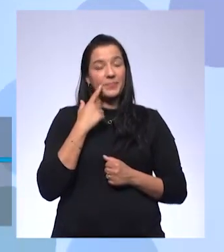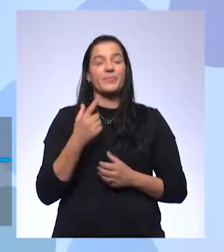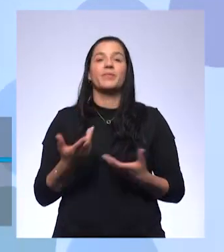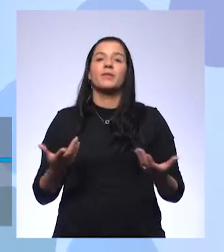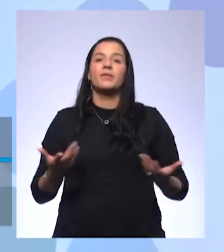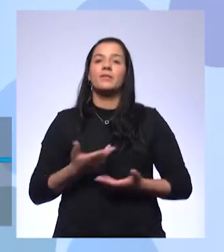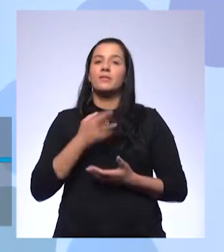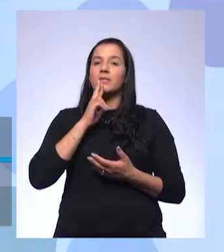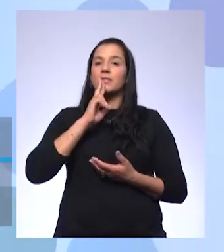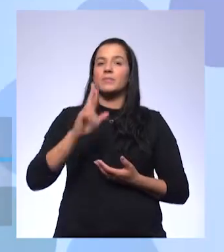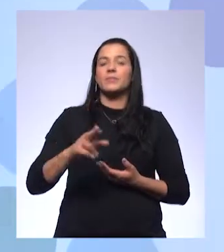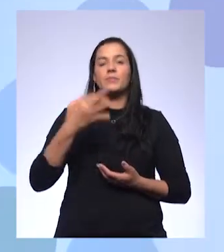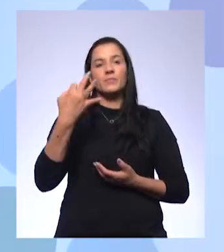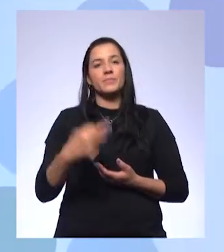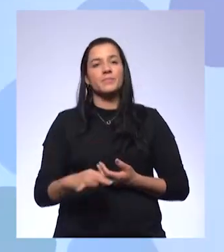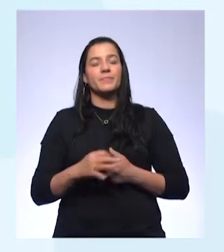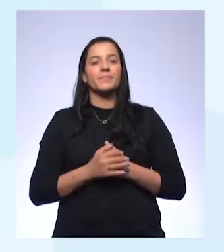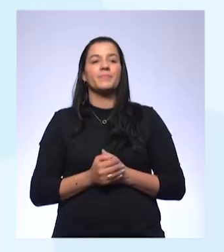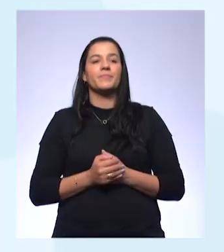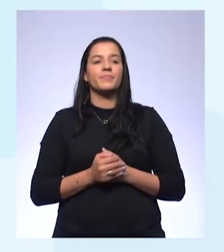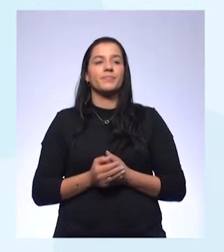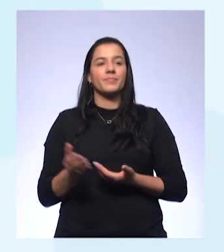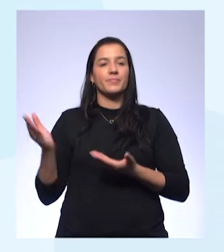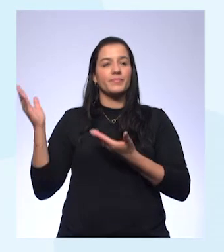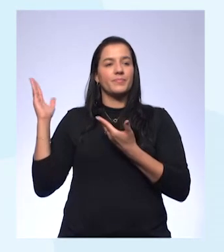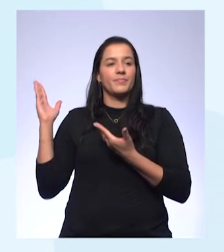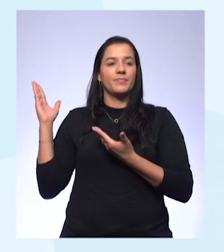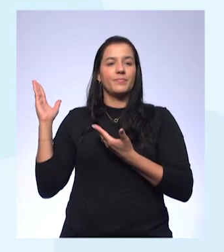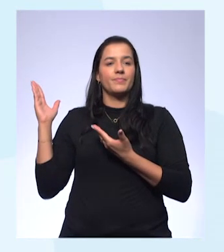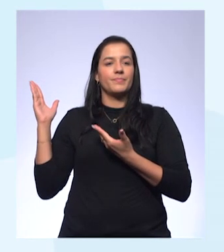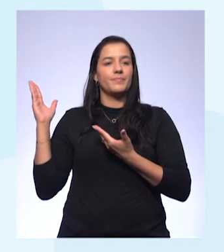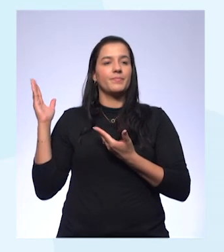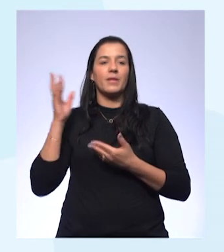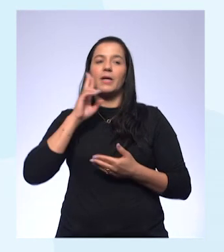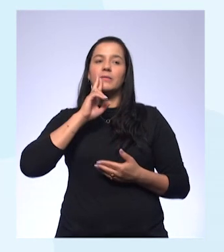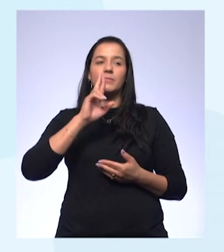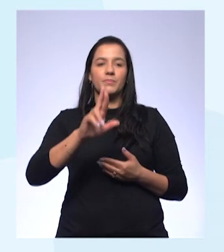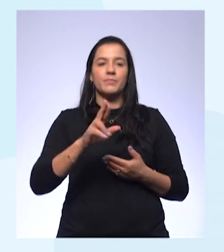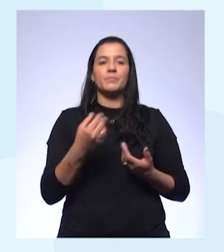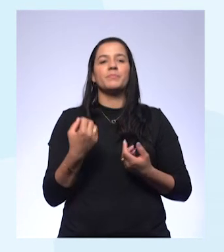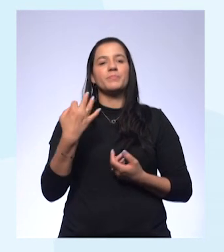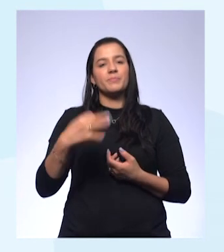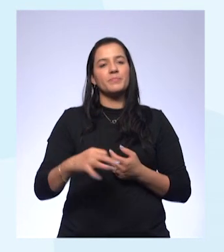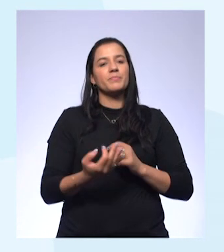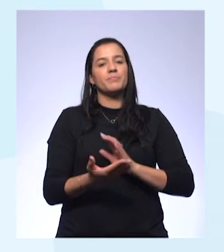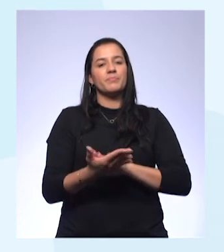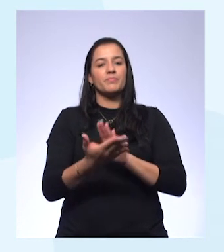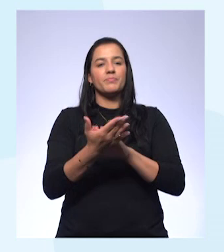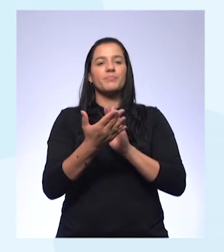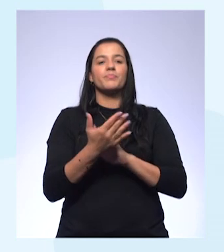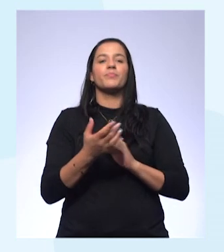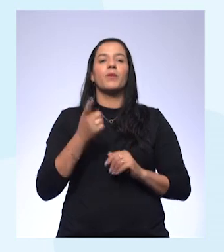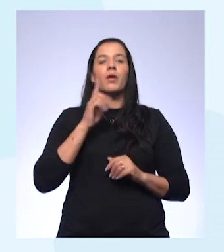foi na alternativa correta. Vamos olhar a correção que vai aparecer na tela para vocês. Muito bem, estudantes. Alternativa A,